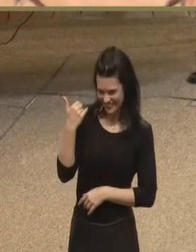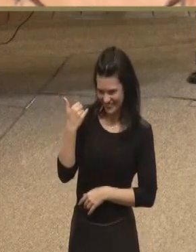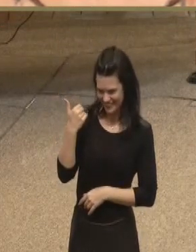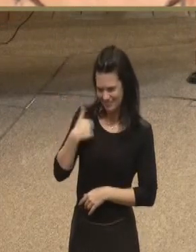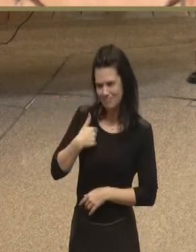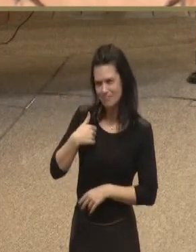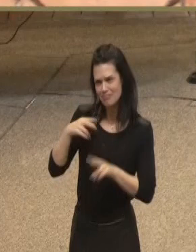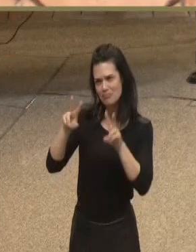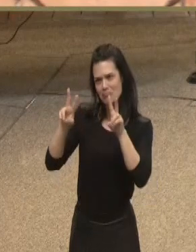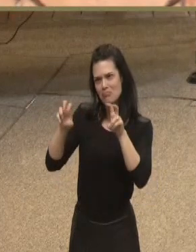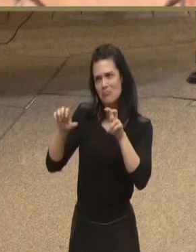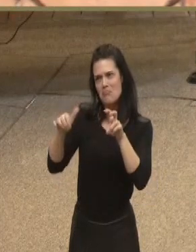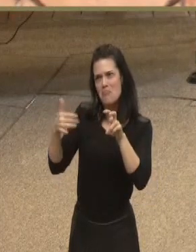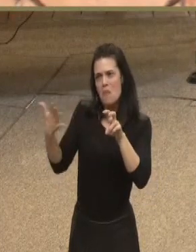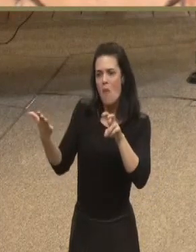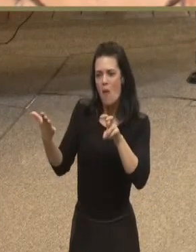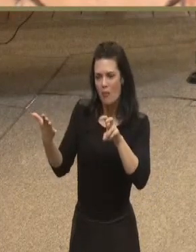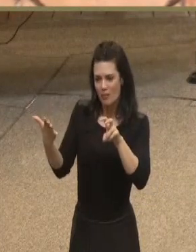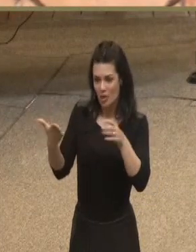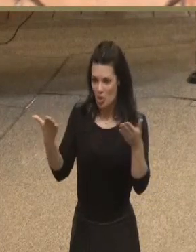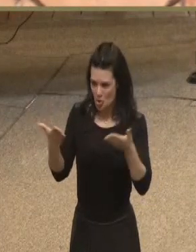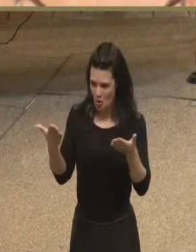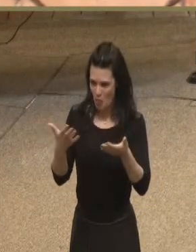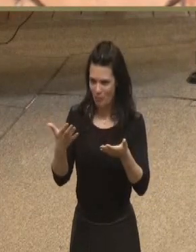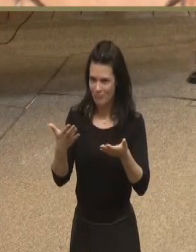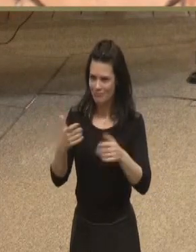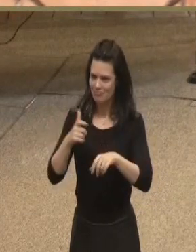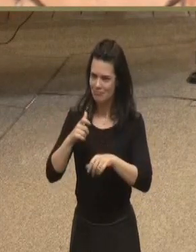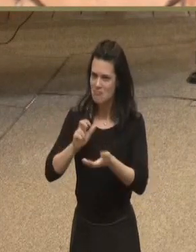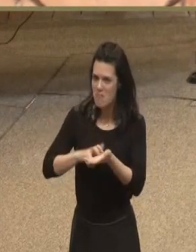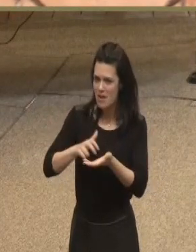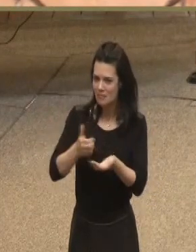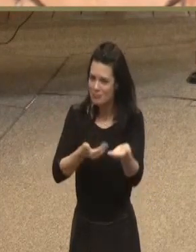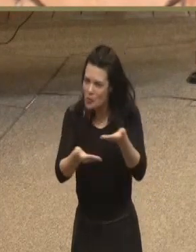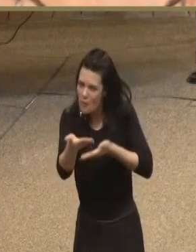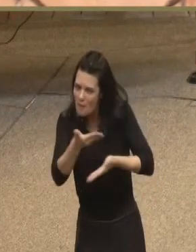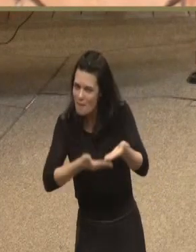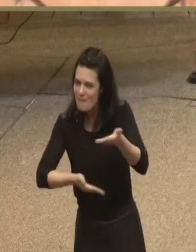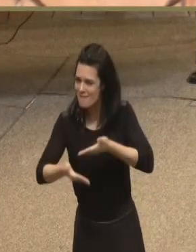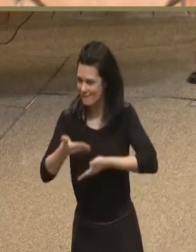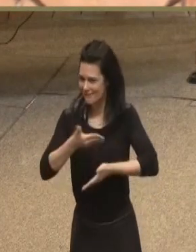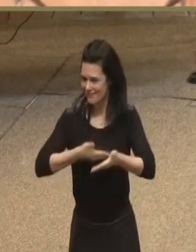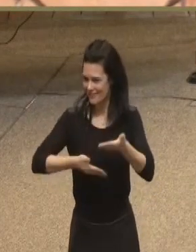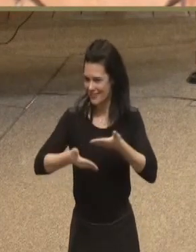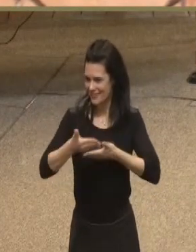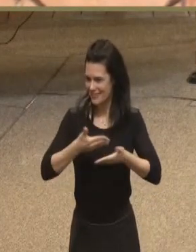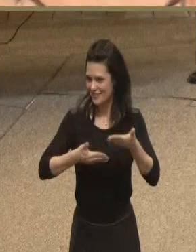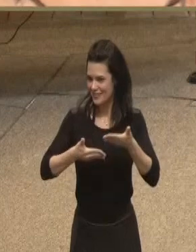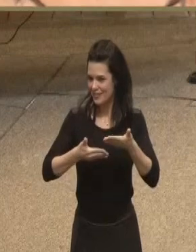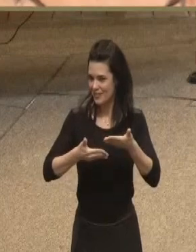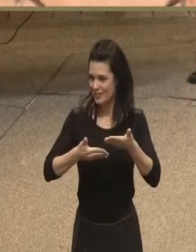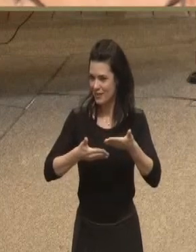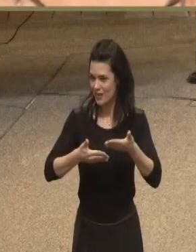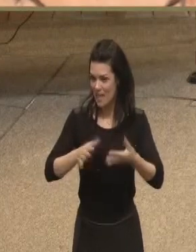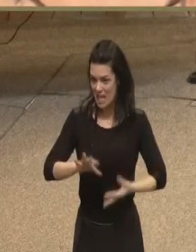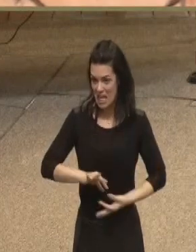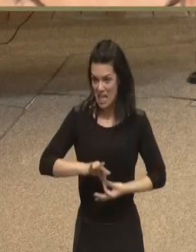essa mensagem que eu hoje quero compartilhar com os irmãos. A surdez que